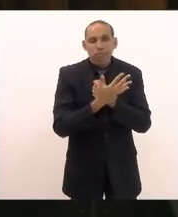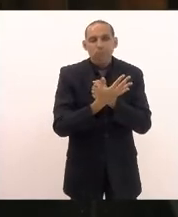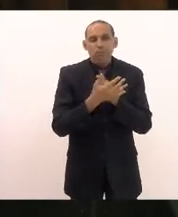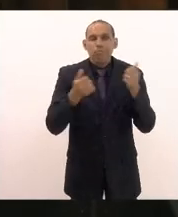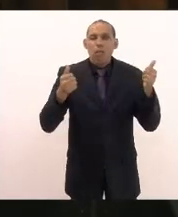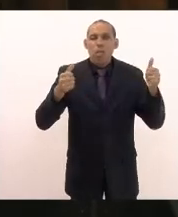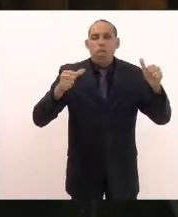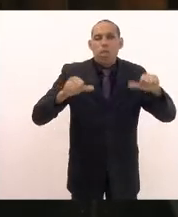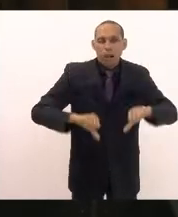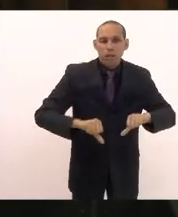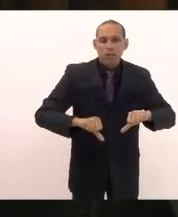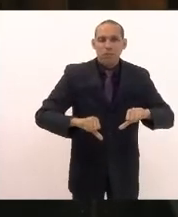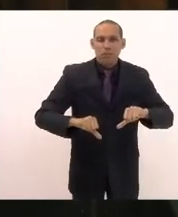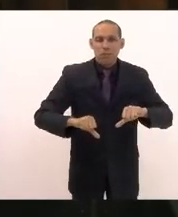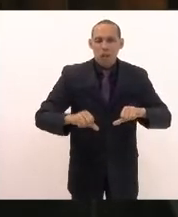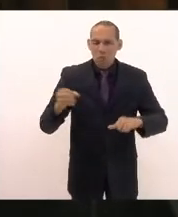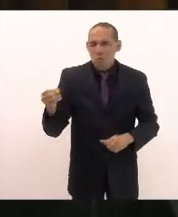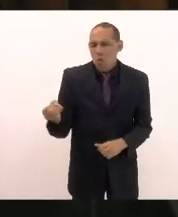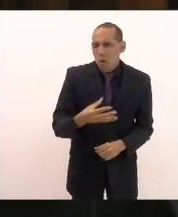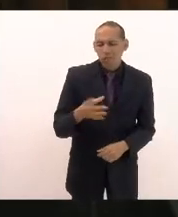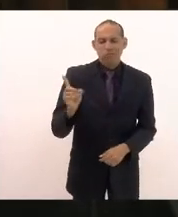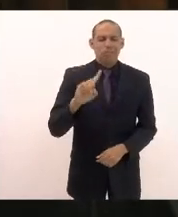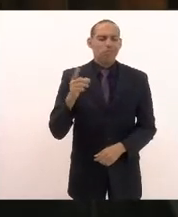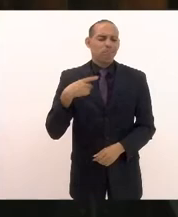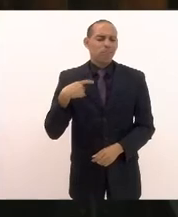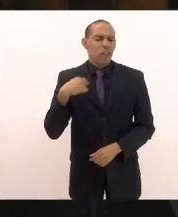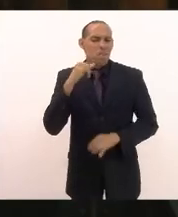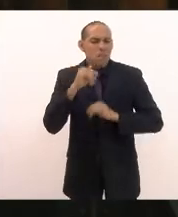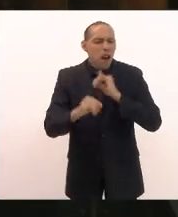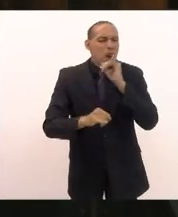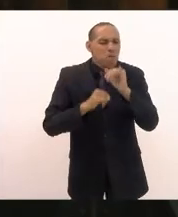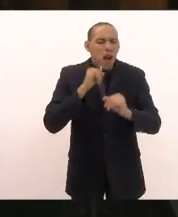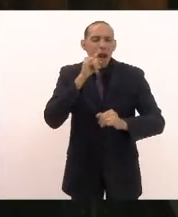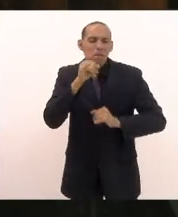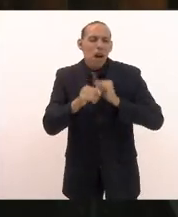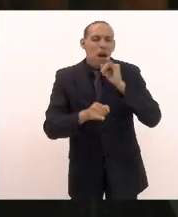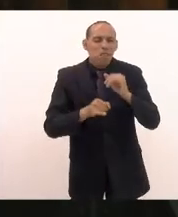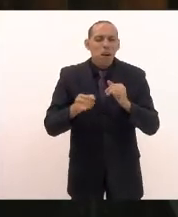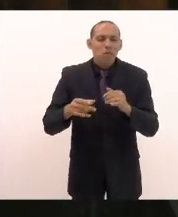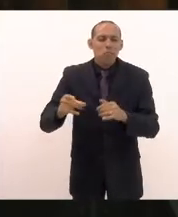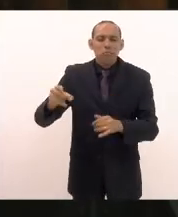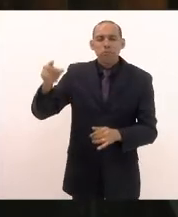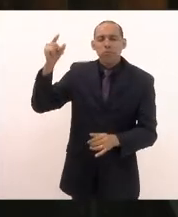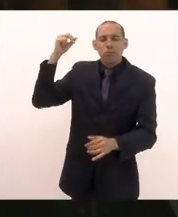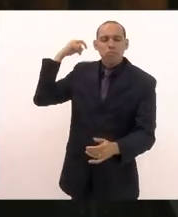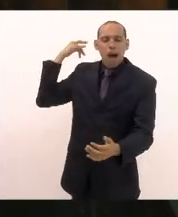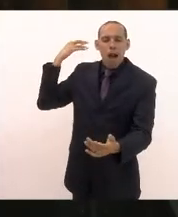E isso não é novidade, eu já venho dizendo isso há bastante tempo.